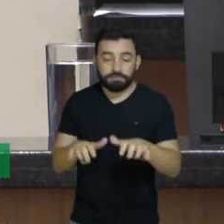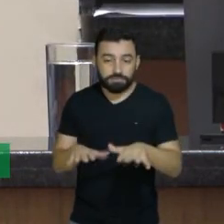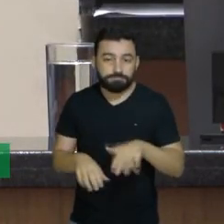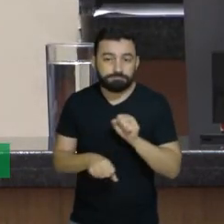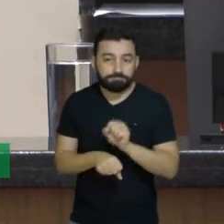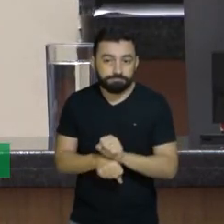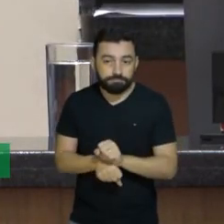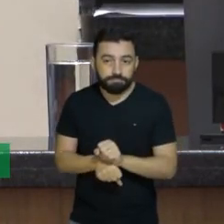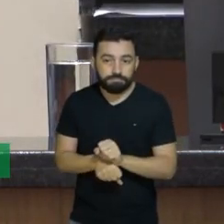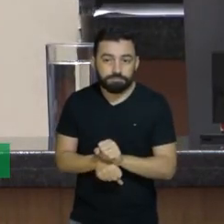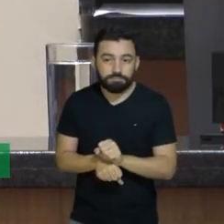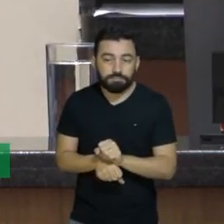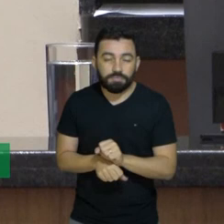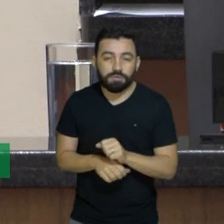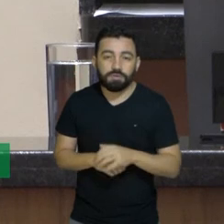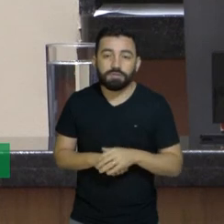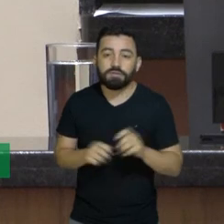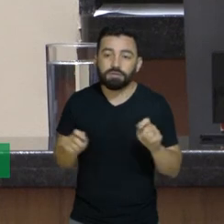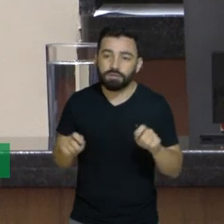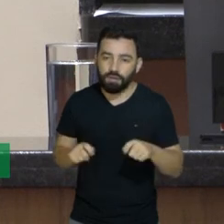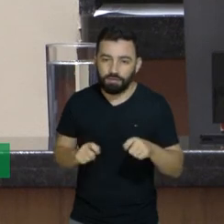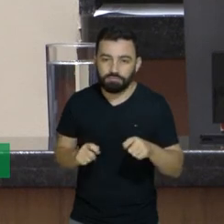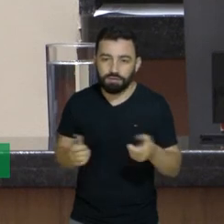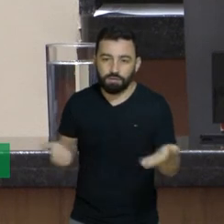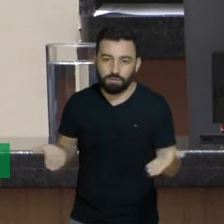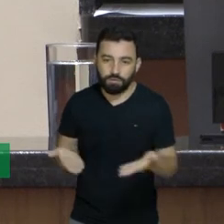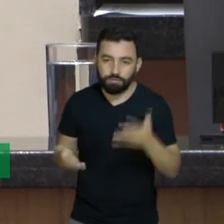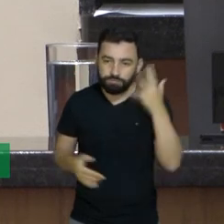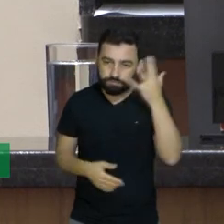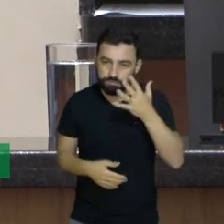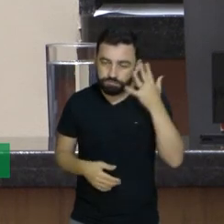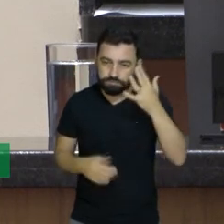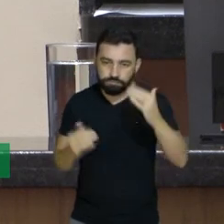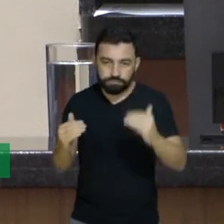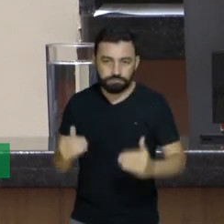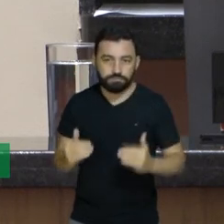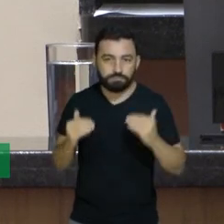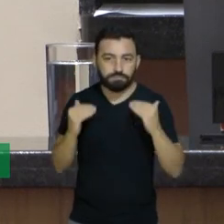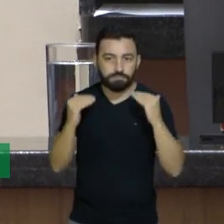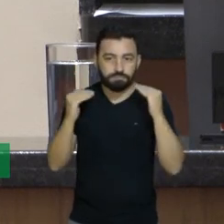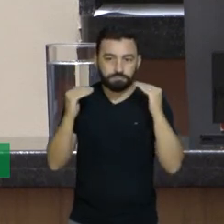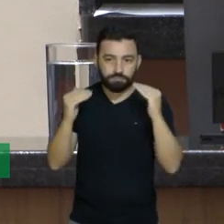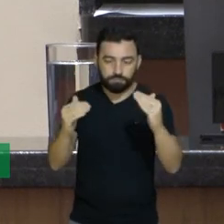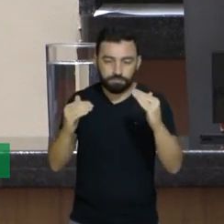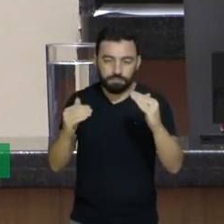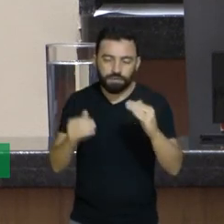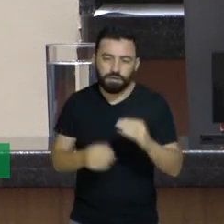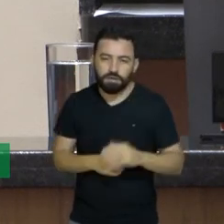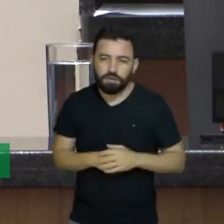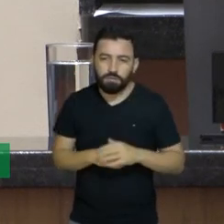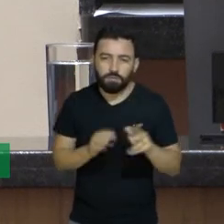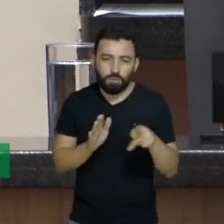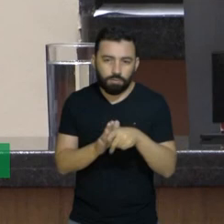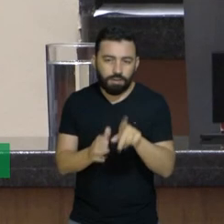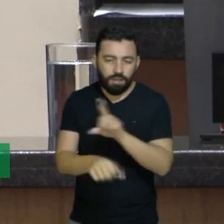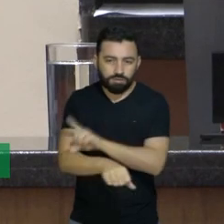suspensa haja a manifestação do superintendente da Fundação Cultural de